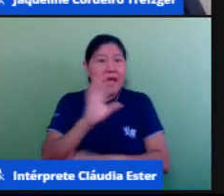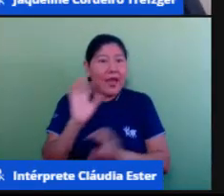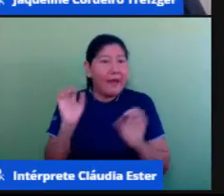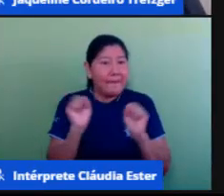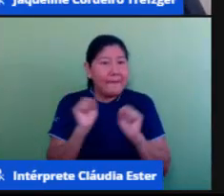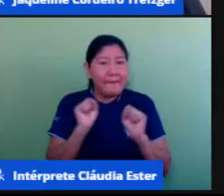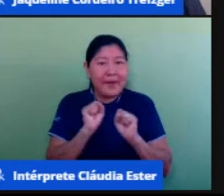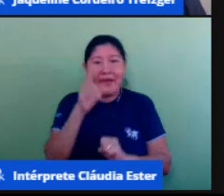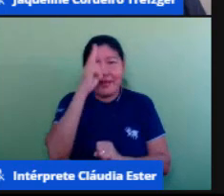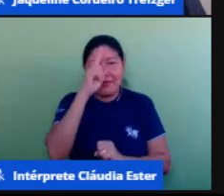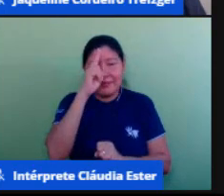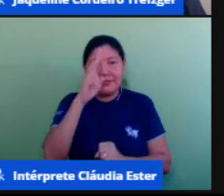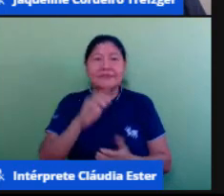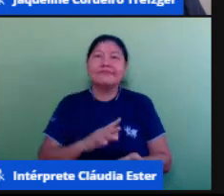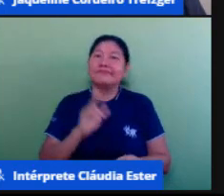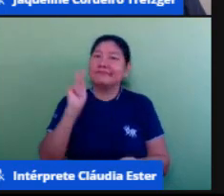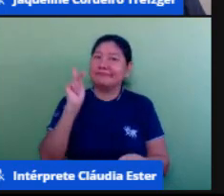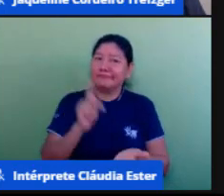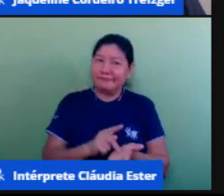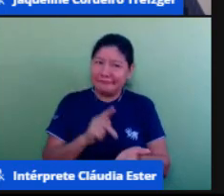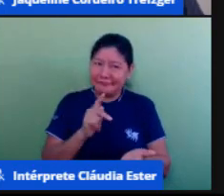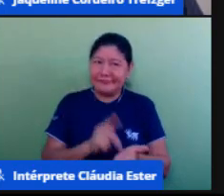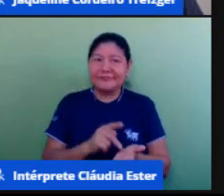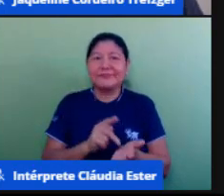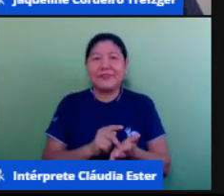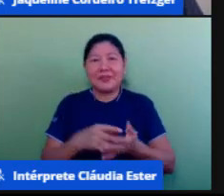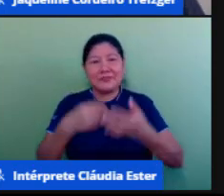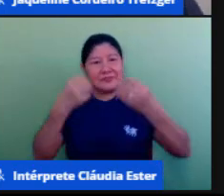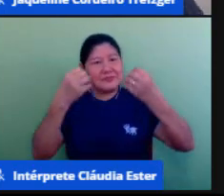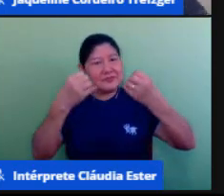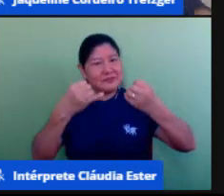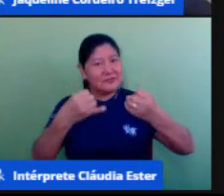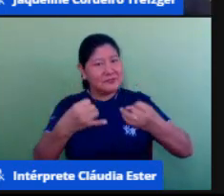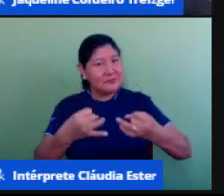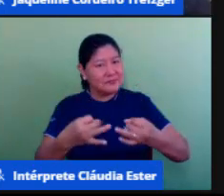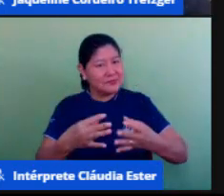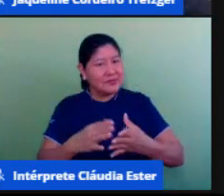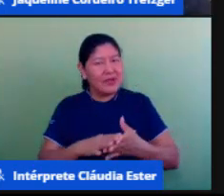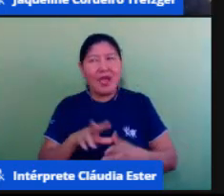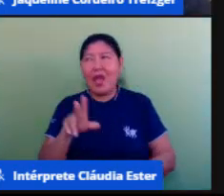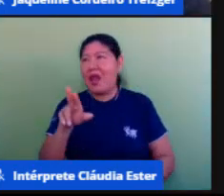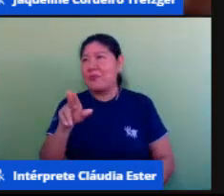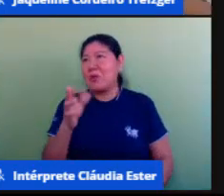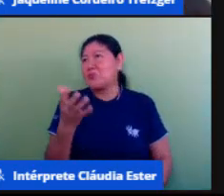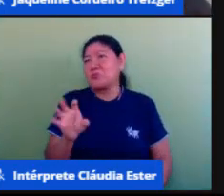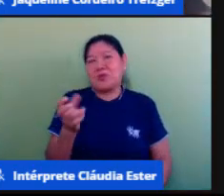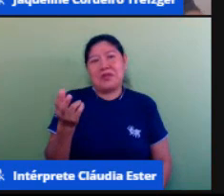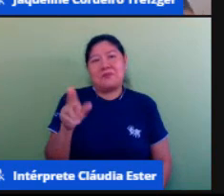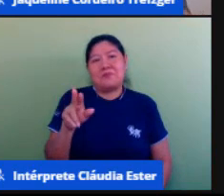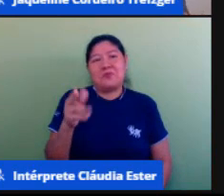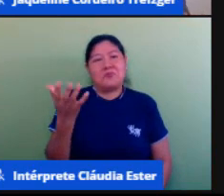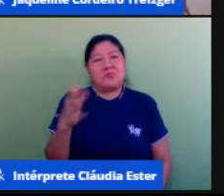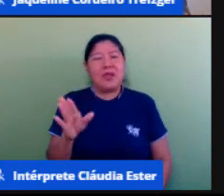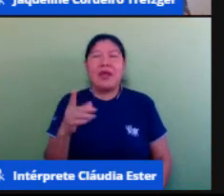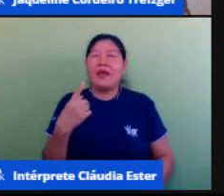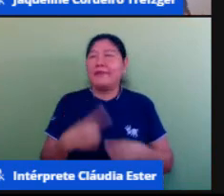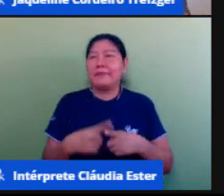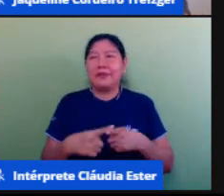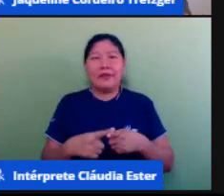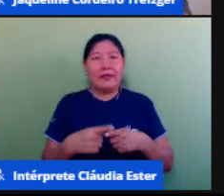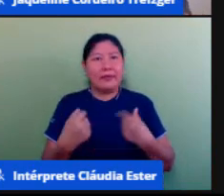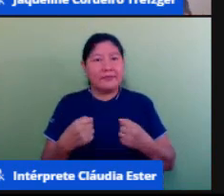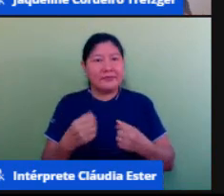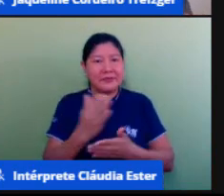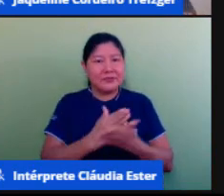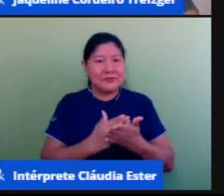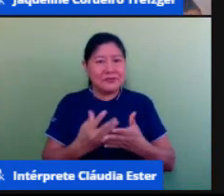sobre realmente um irmão que eles não esperavam, né? Porque tem muitos que falam assim que não querem irmão, porque tem que dividir, e é exatamente